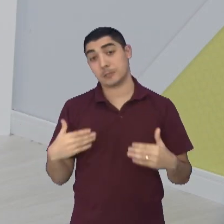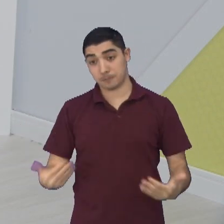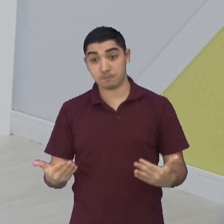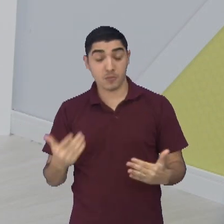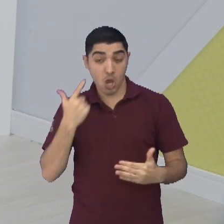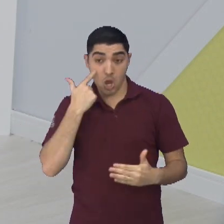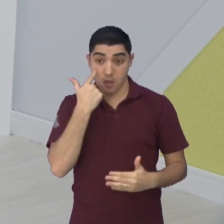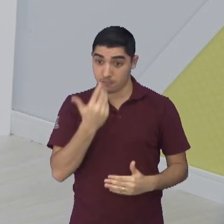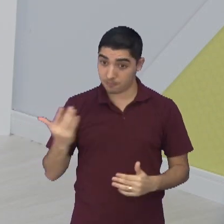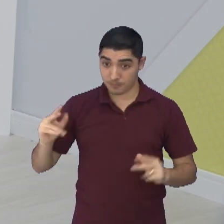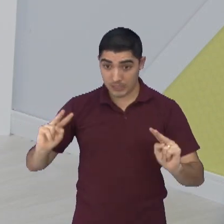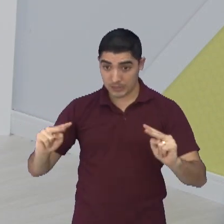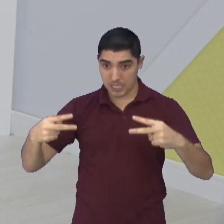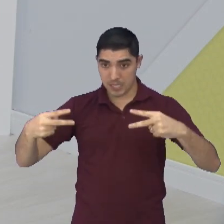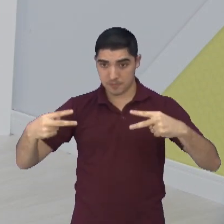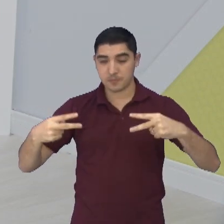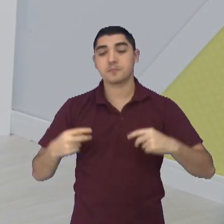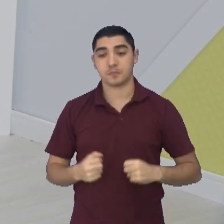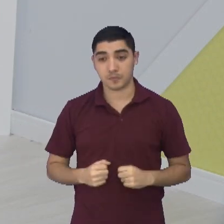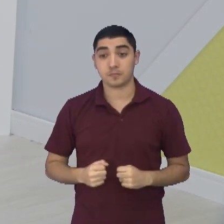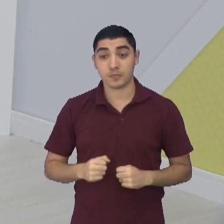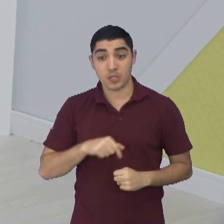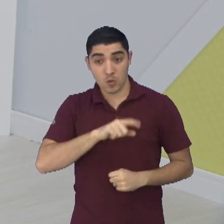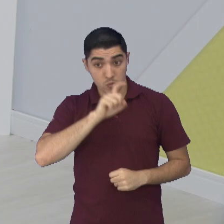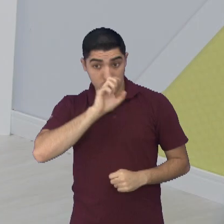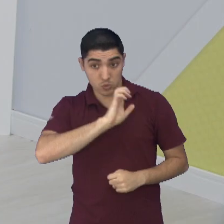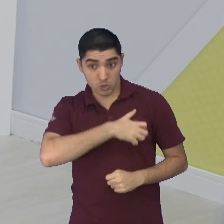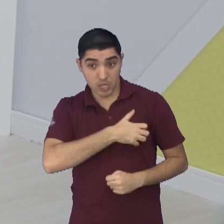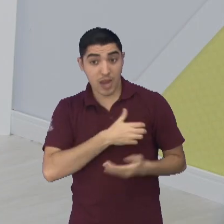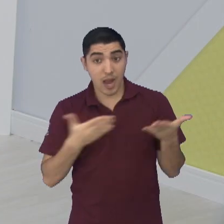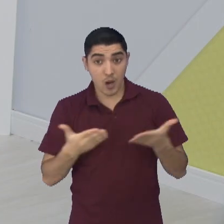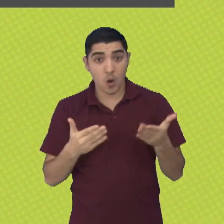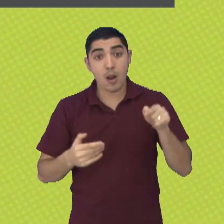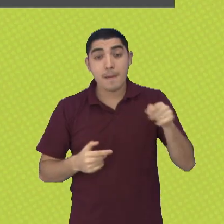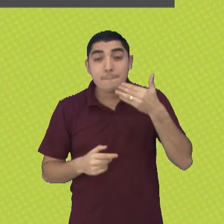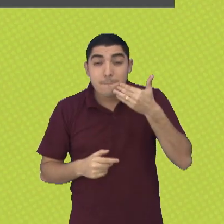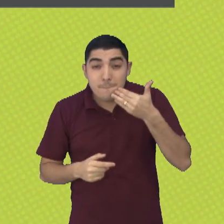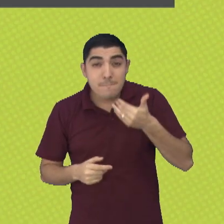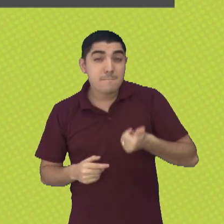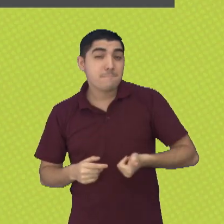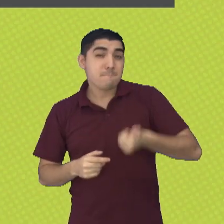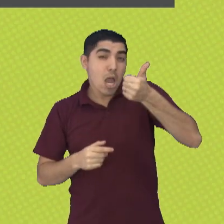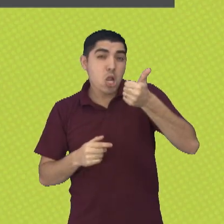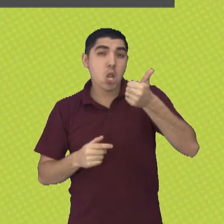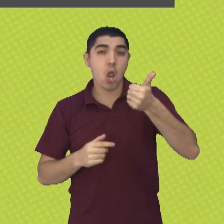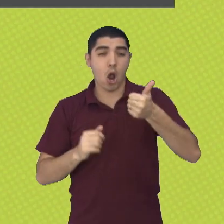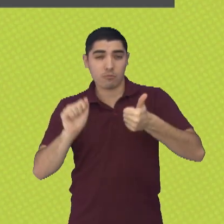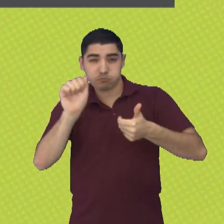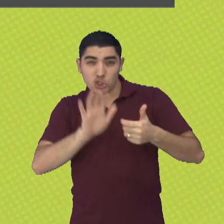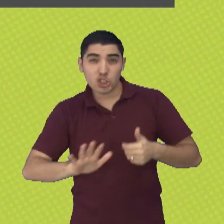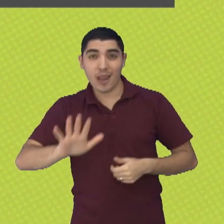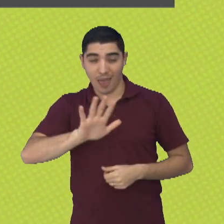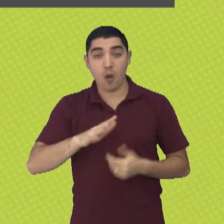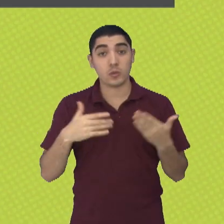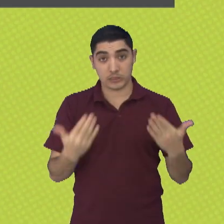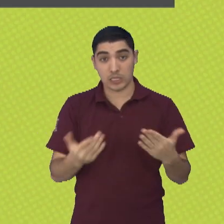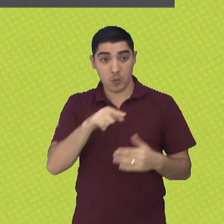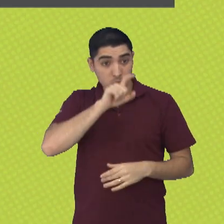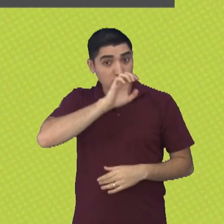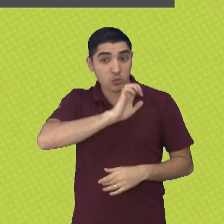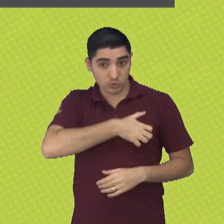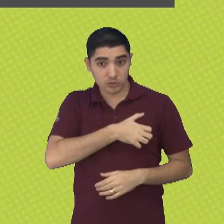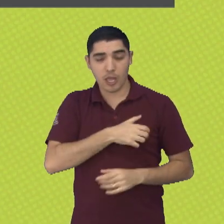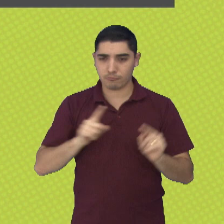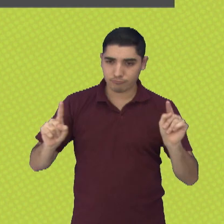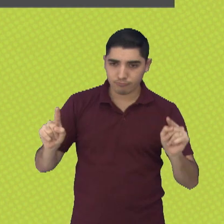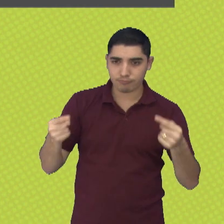semifinais ficaram desta forma. São José passa agora a ser o time de melhor campanha da competição. Portanto, São José vai enfrentar